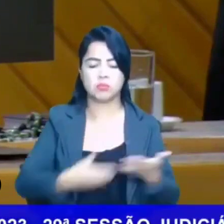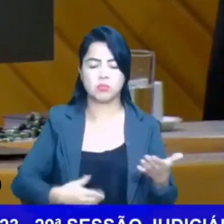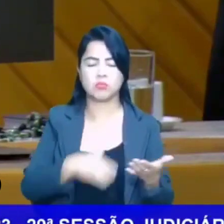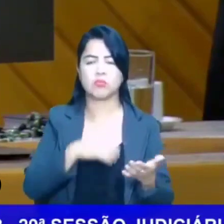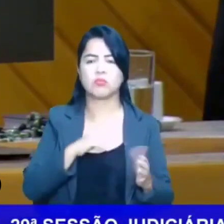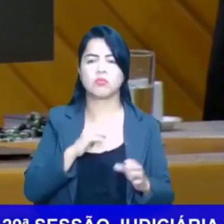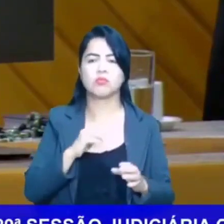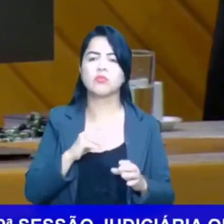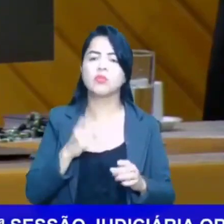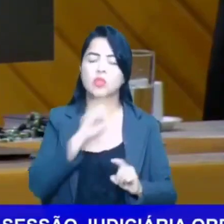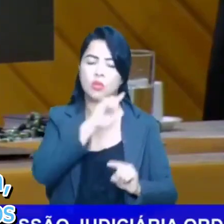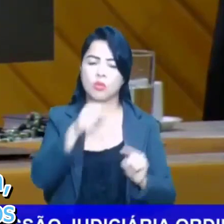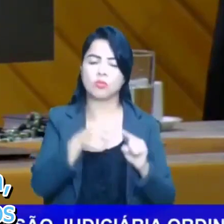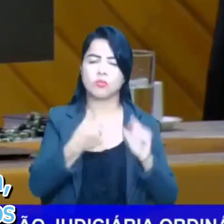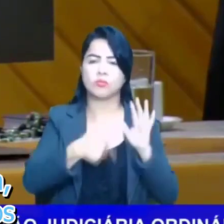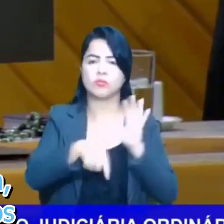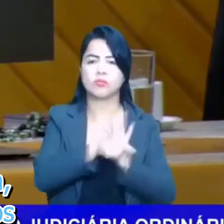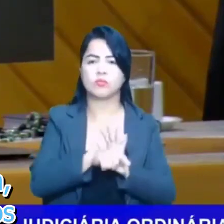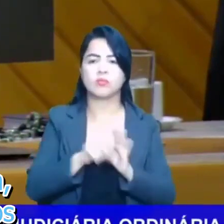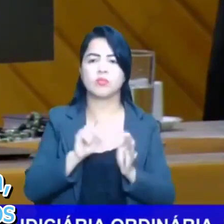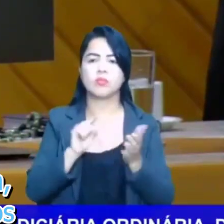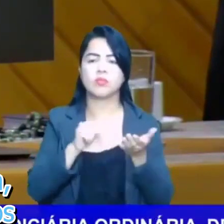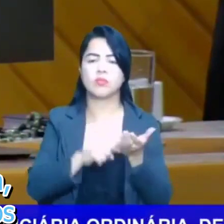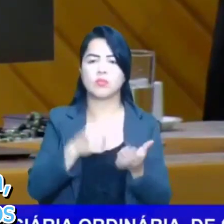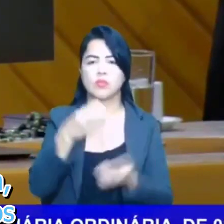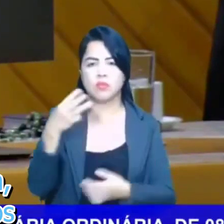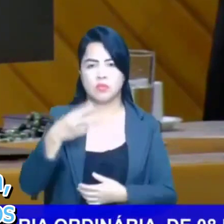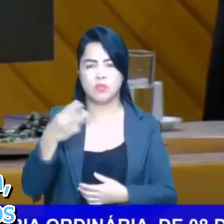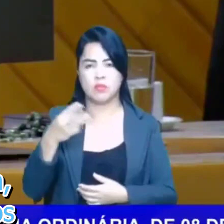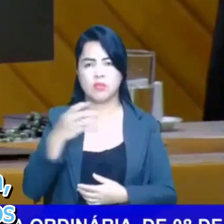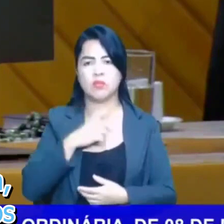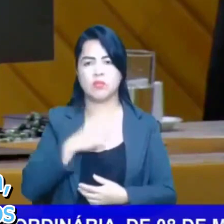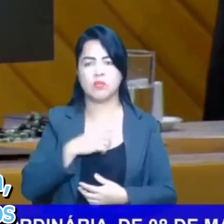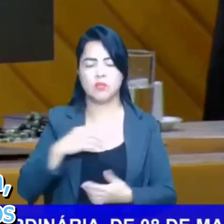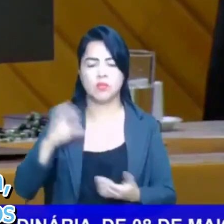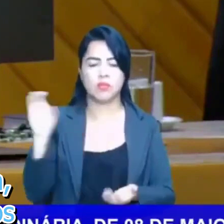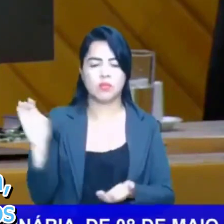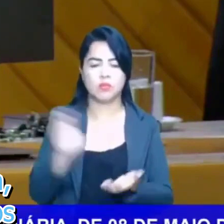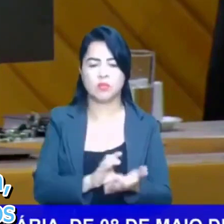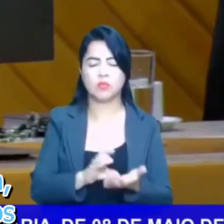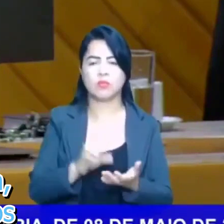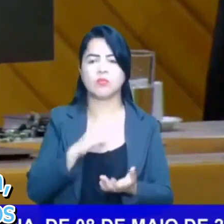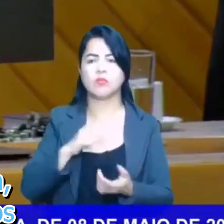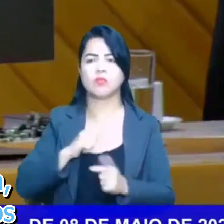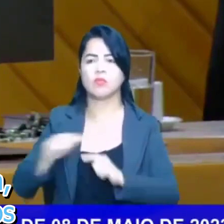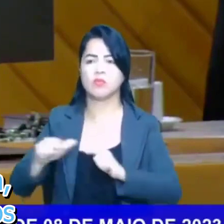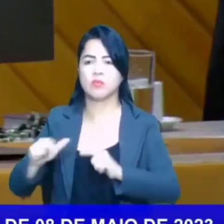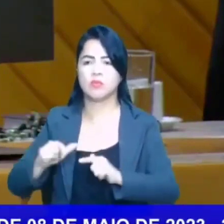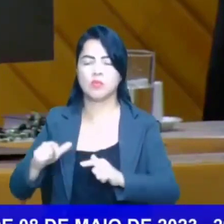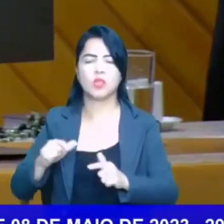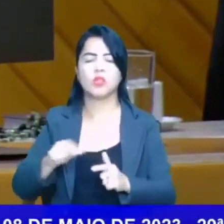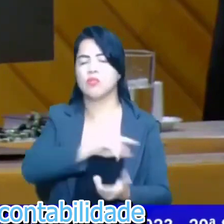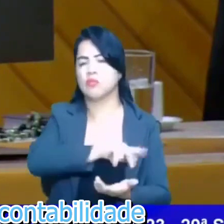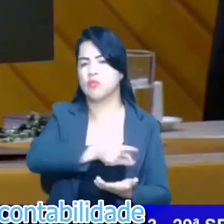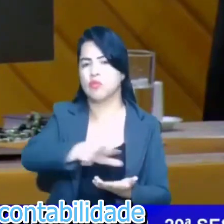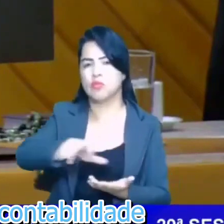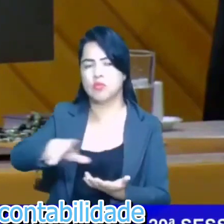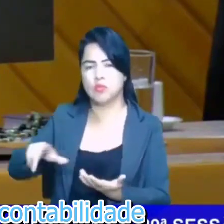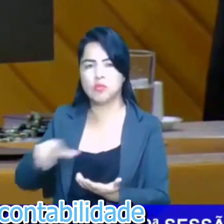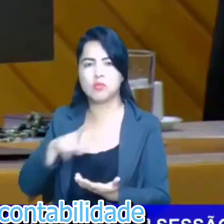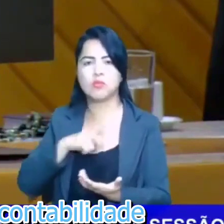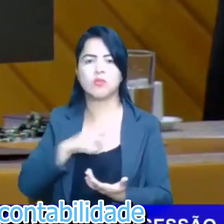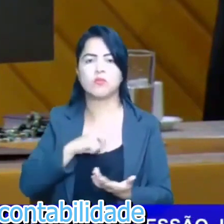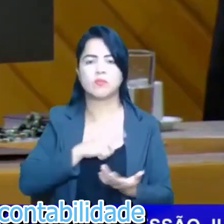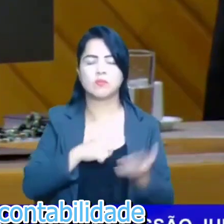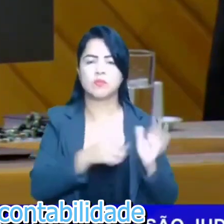fixados nessa resolução. Parágrafo terceiro. As despesas com consultoria, assessoria e pagamento de honorários realizadas em decorrência